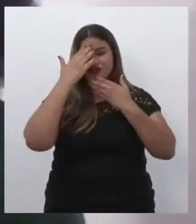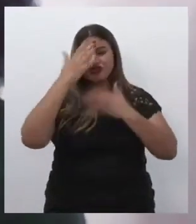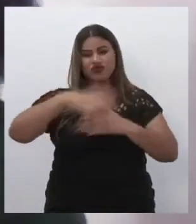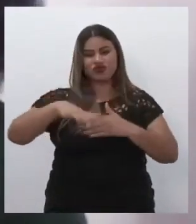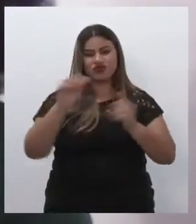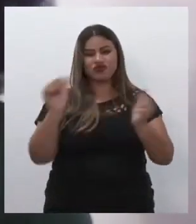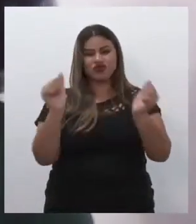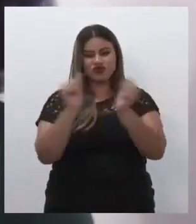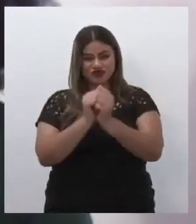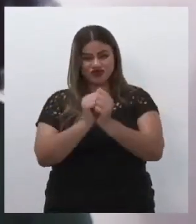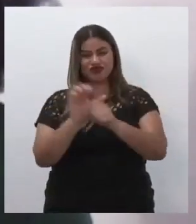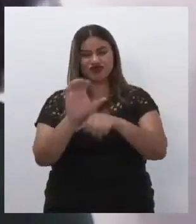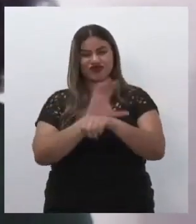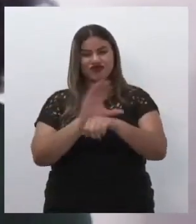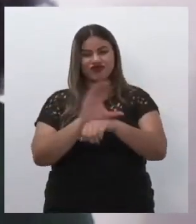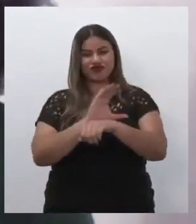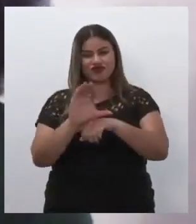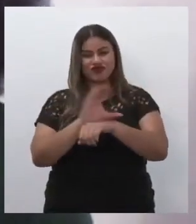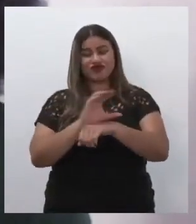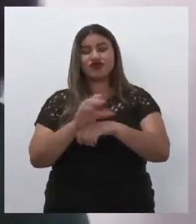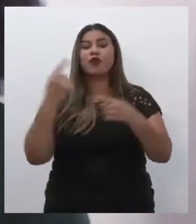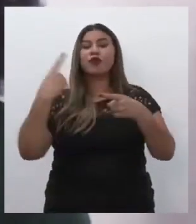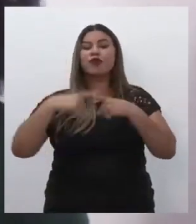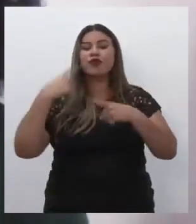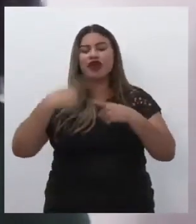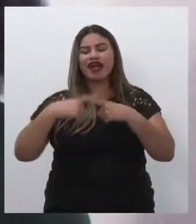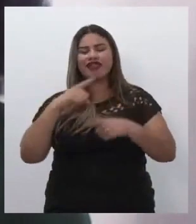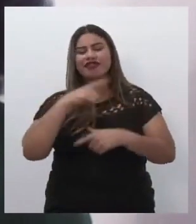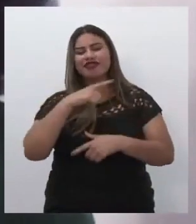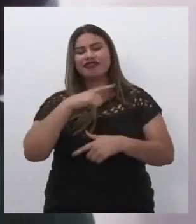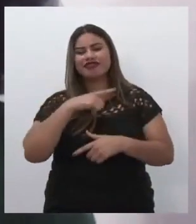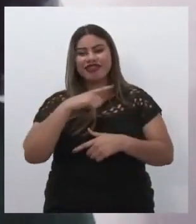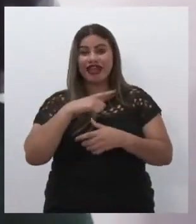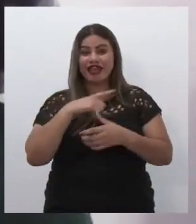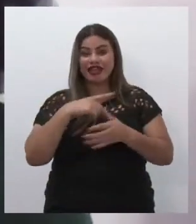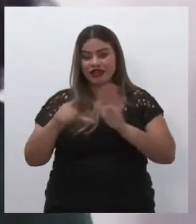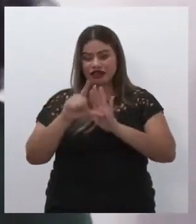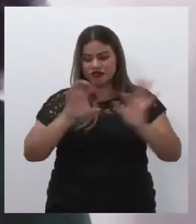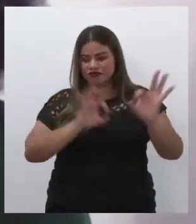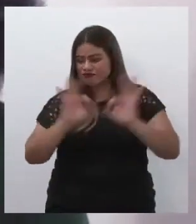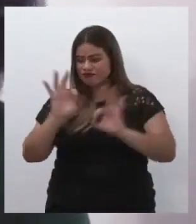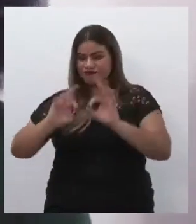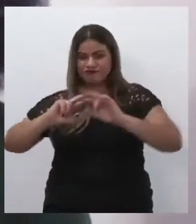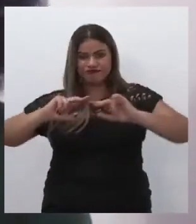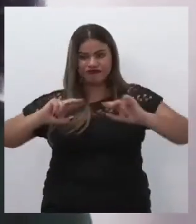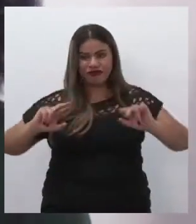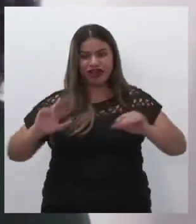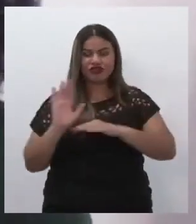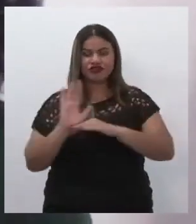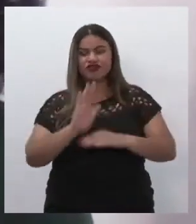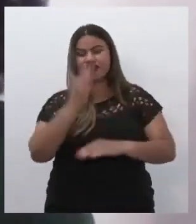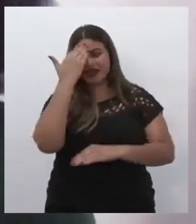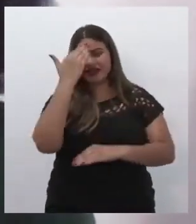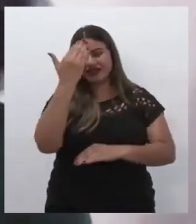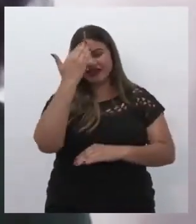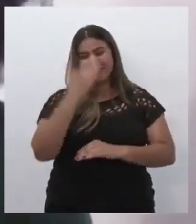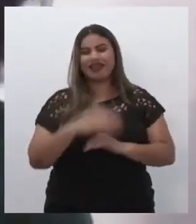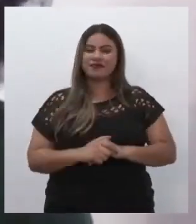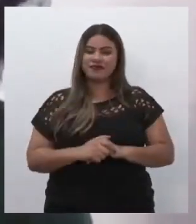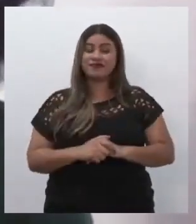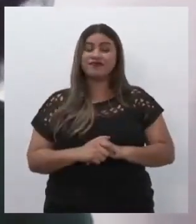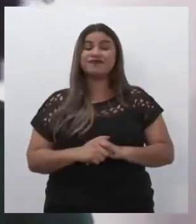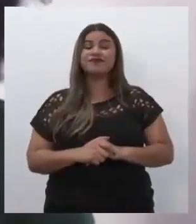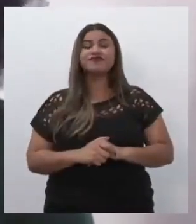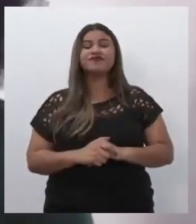dessa formação, porque tem um movimento muito grande para ela acontecer, aí é sempre bom agradecer. Eu espero que